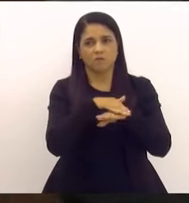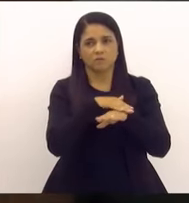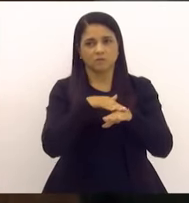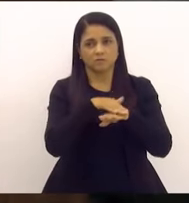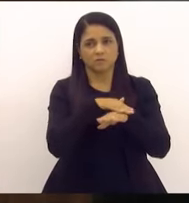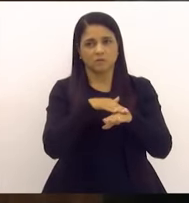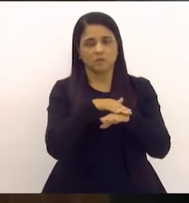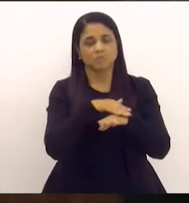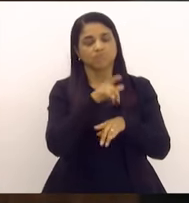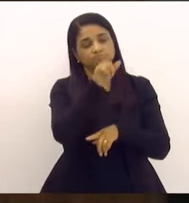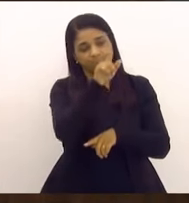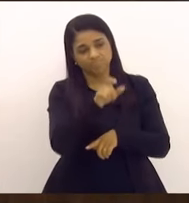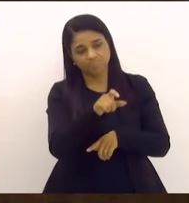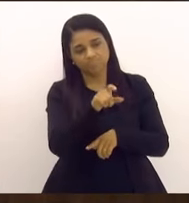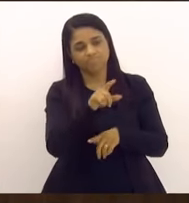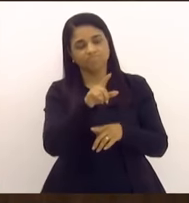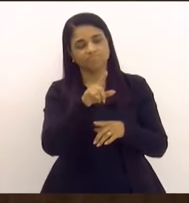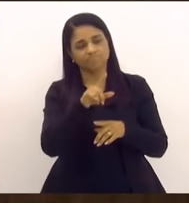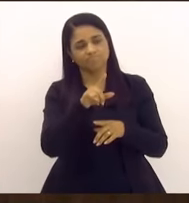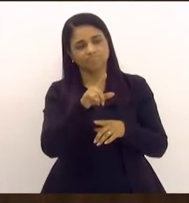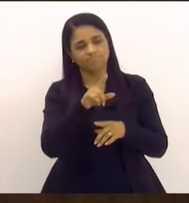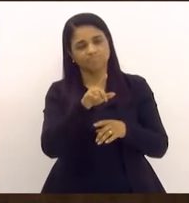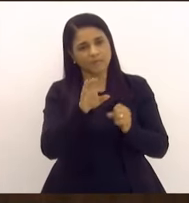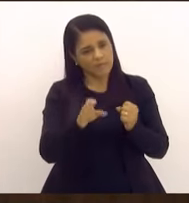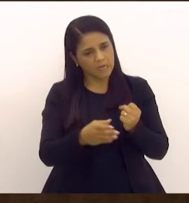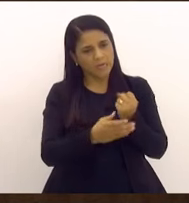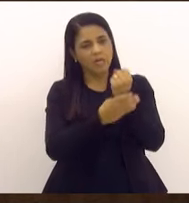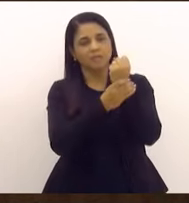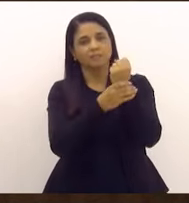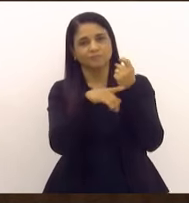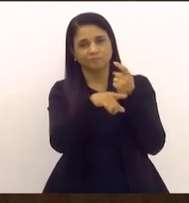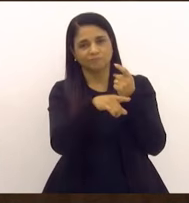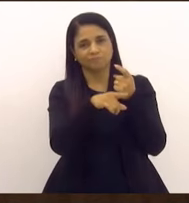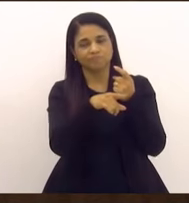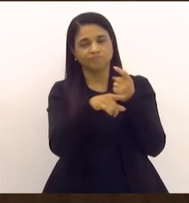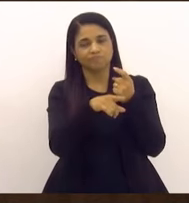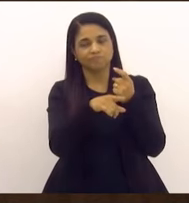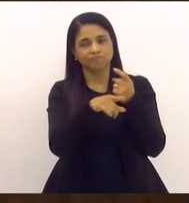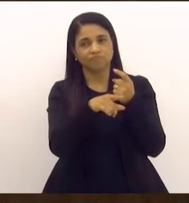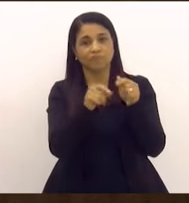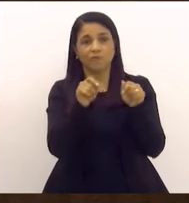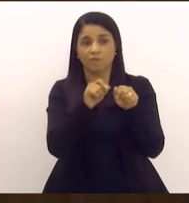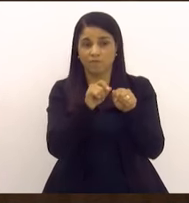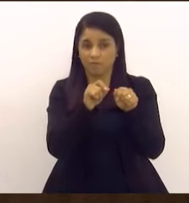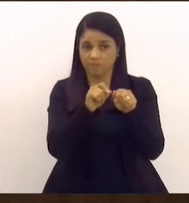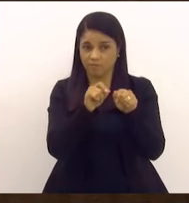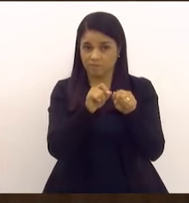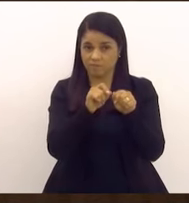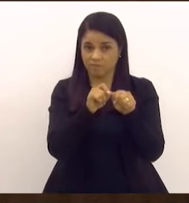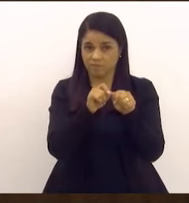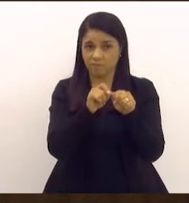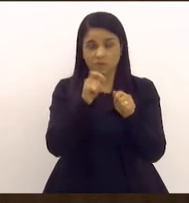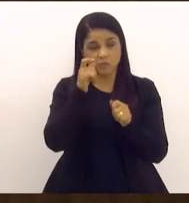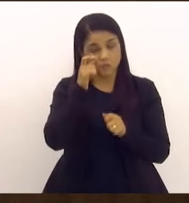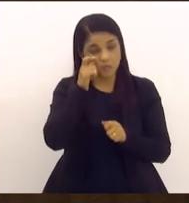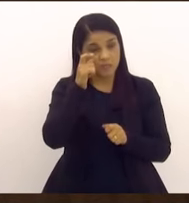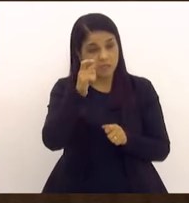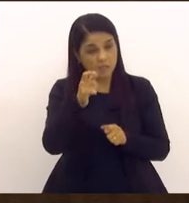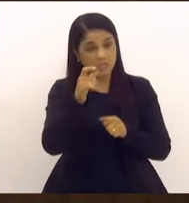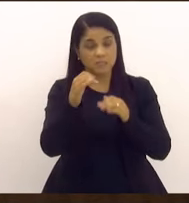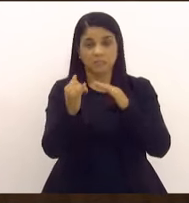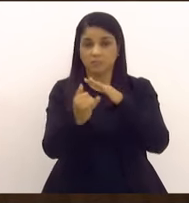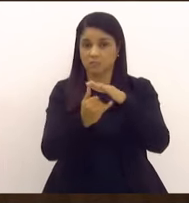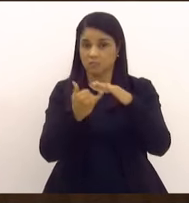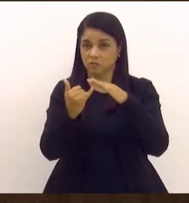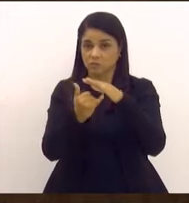e o senhor garantiu que somente seria feito aquilo que fosse do interesse da